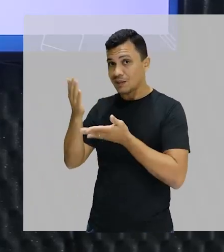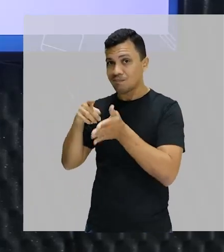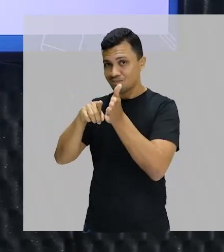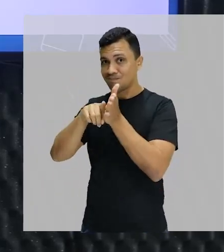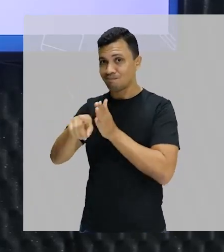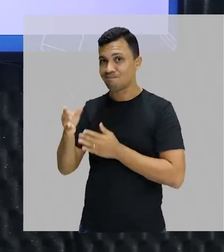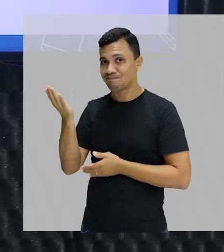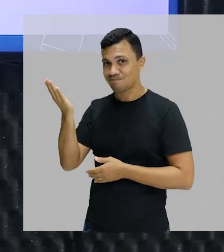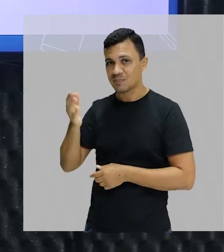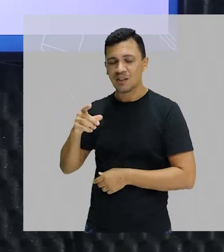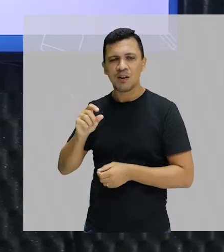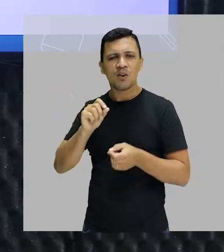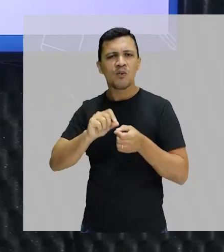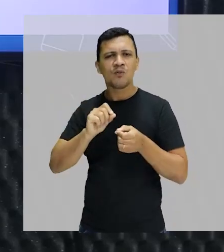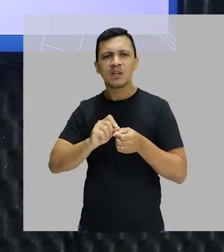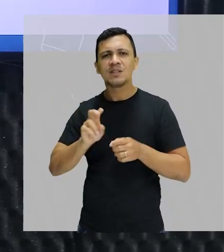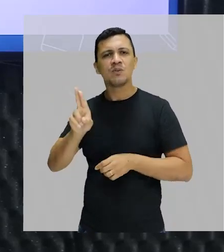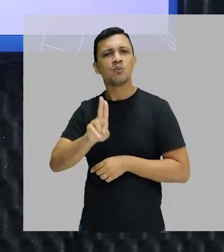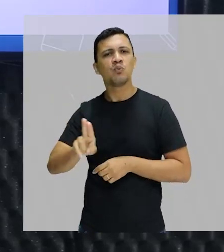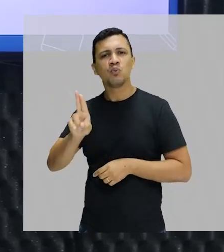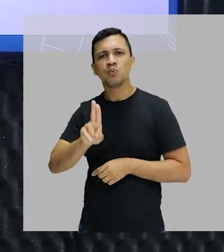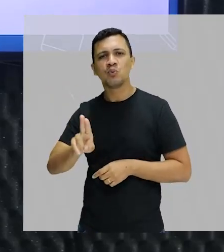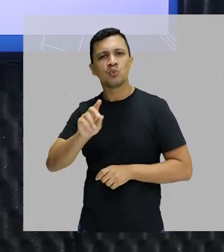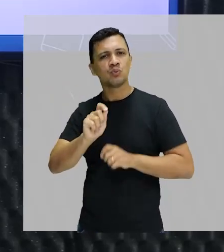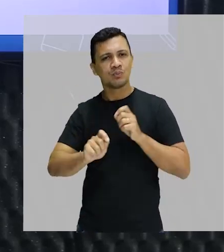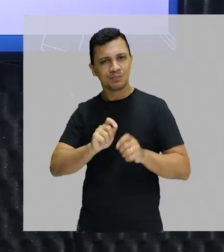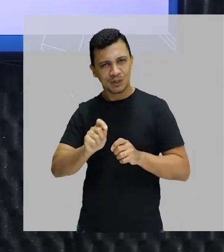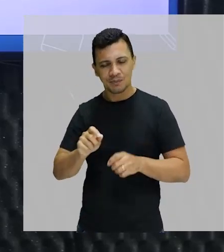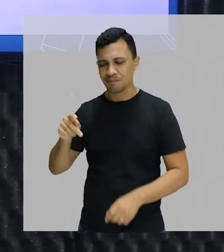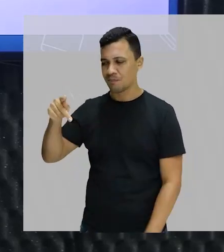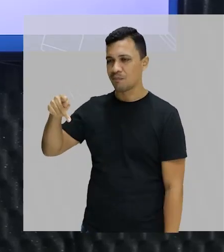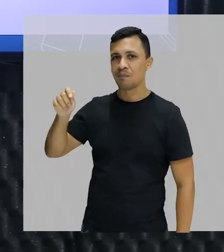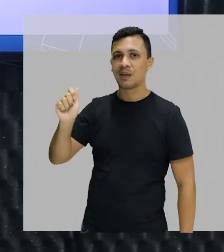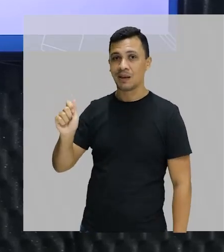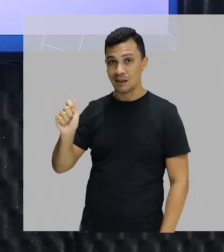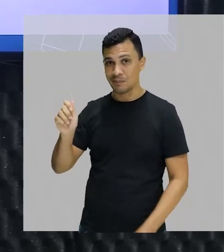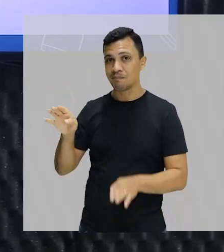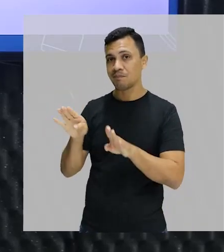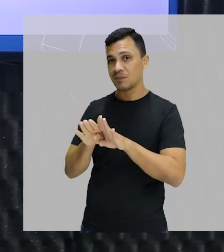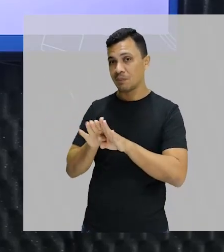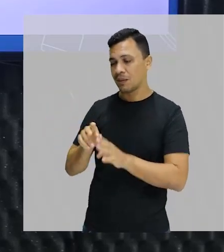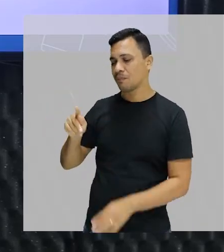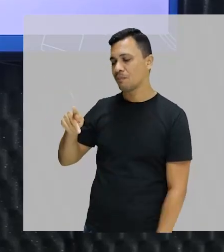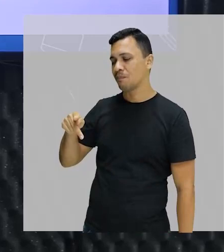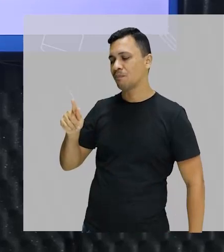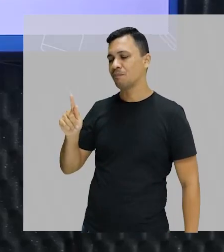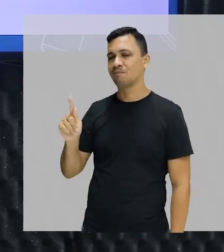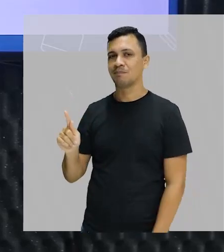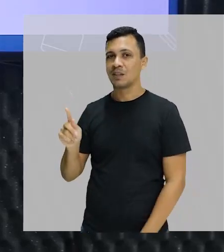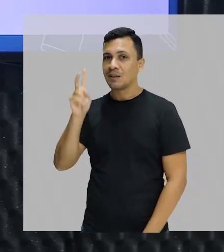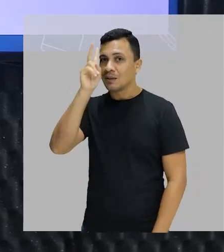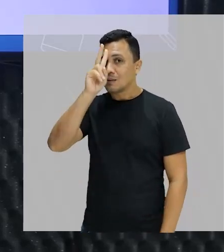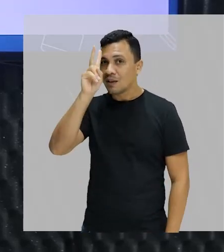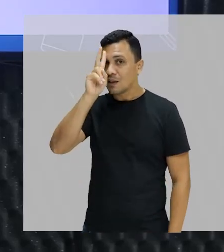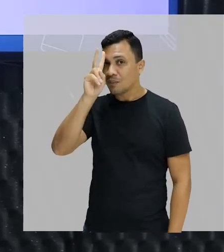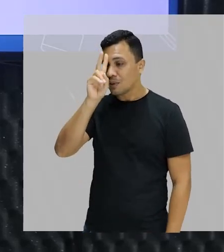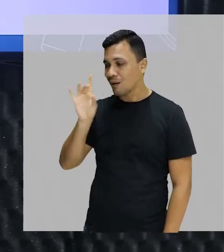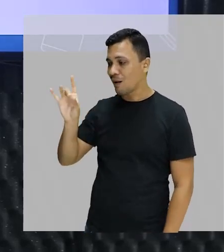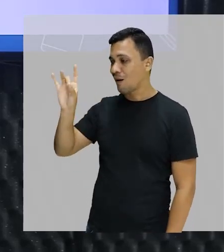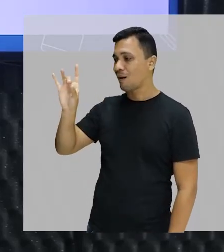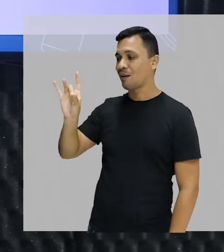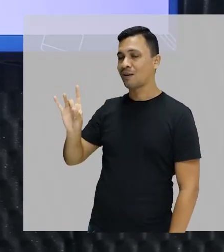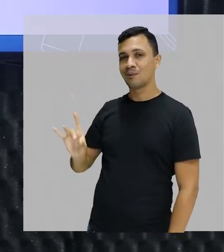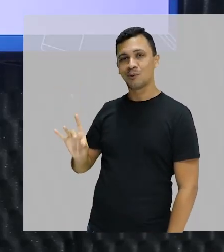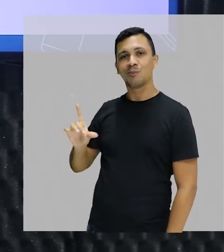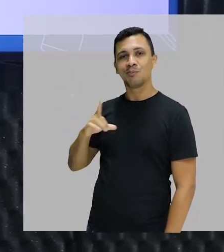Aqui eu estou fazendo uso tanto da PA quanto da PG. E lembre, cada uma delas tem a